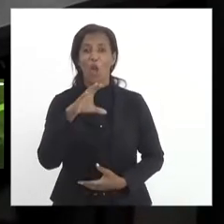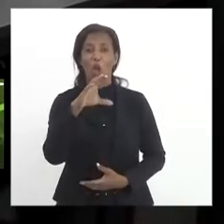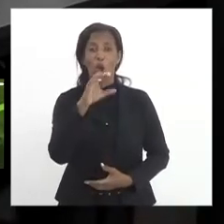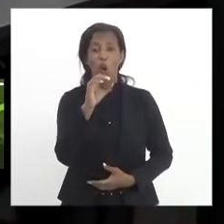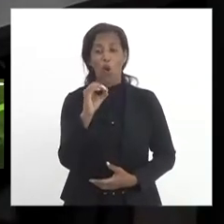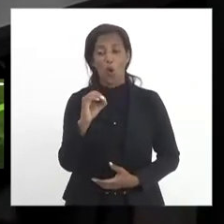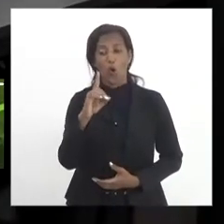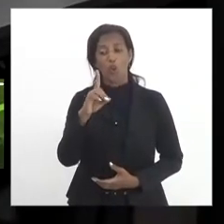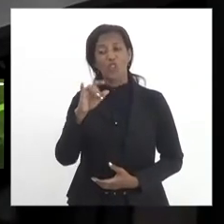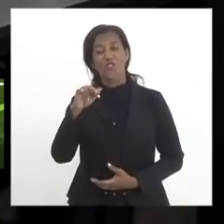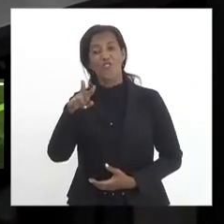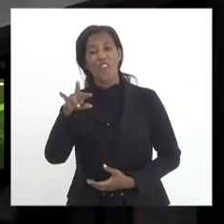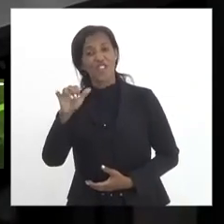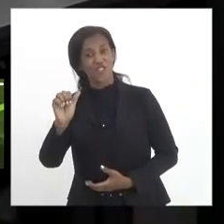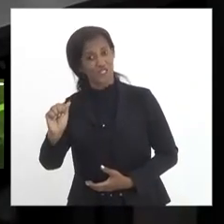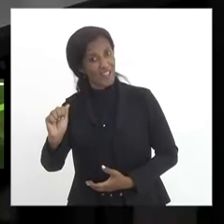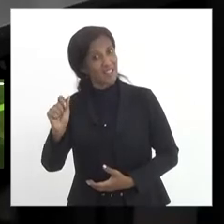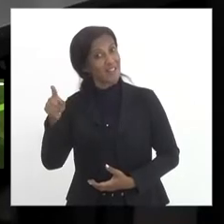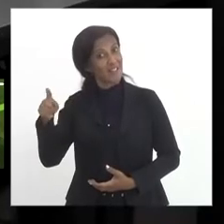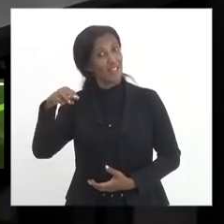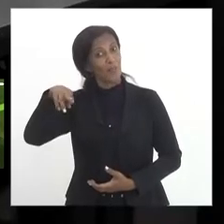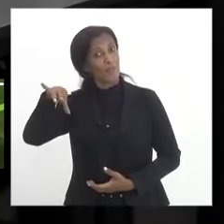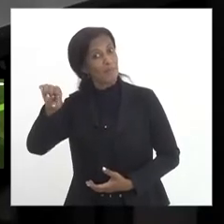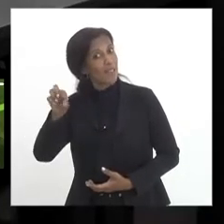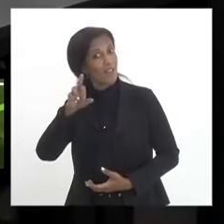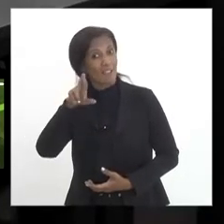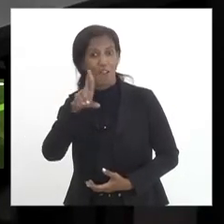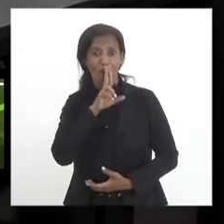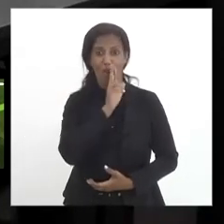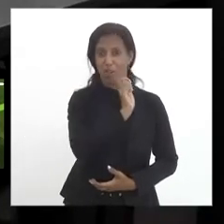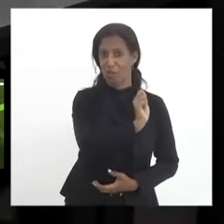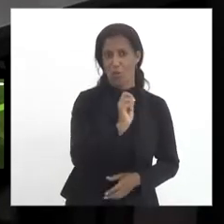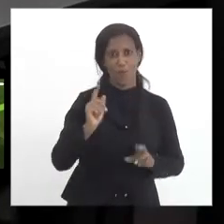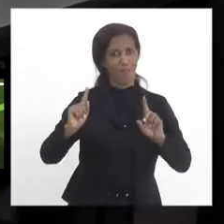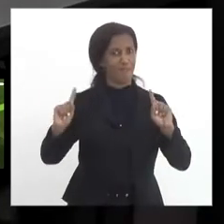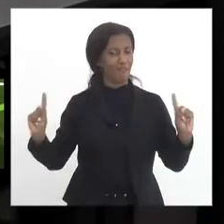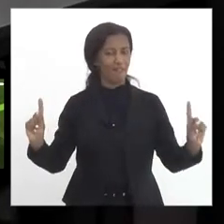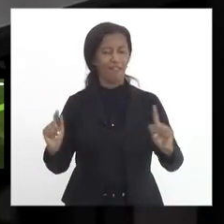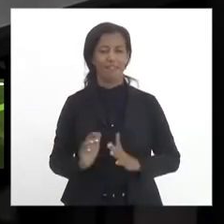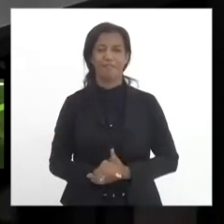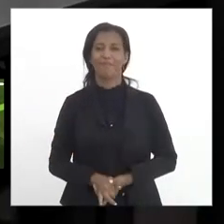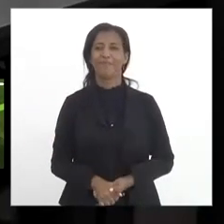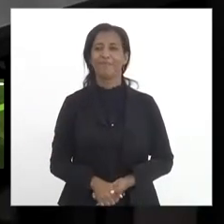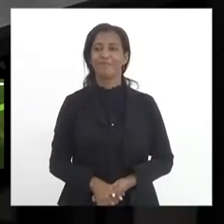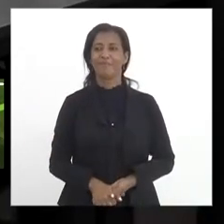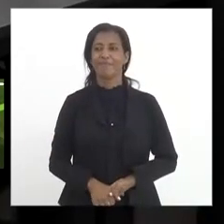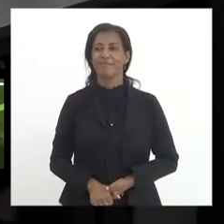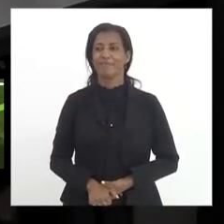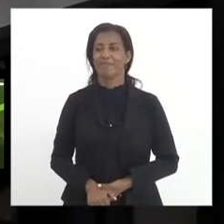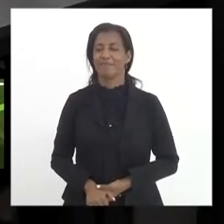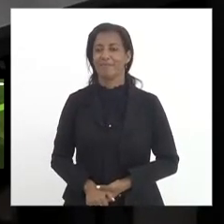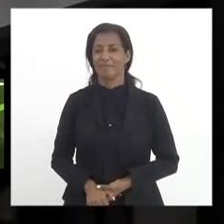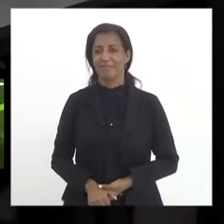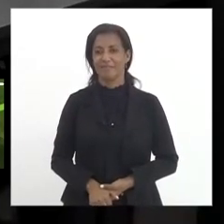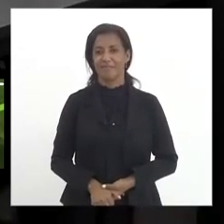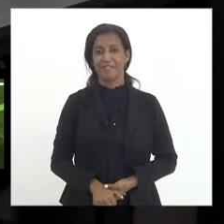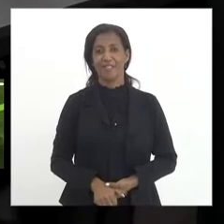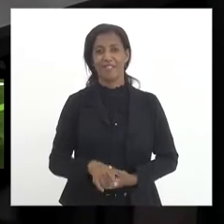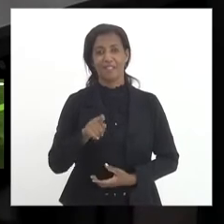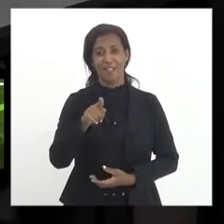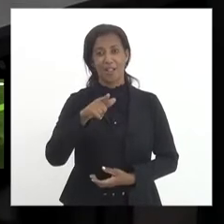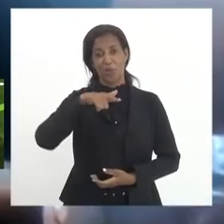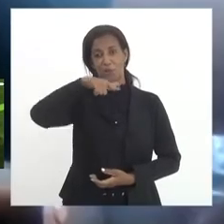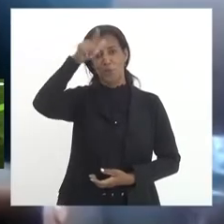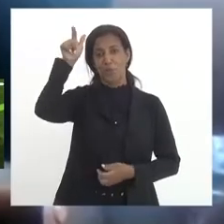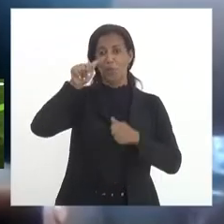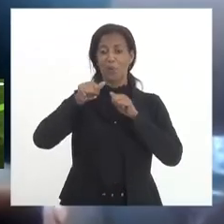codivergência do Mink. Não pode ser do deputado Rodrigo Amorim. Né, o Mink? Você é o codivergente. Está ampliando. Está ampliando